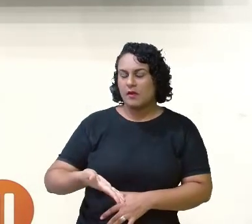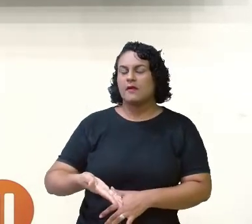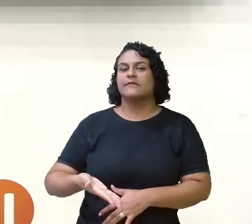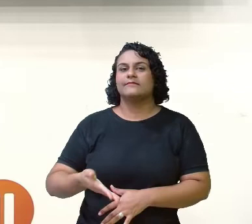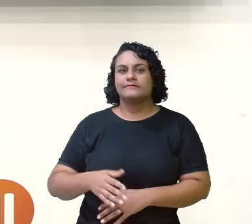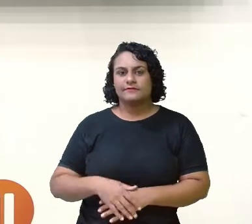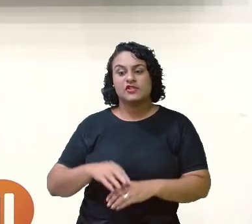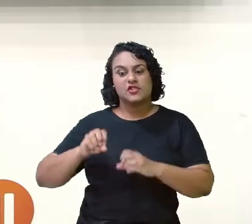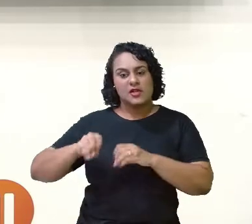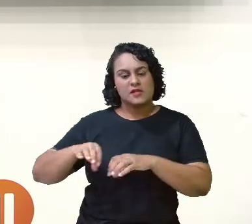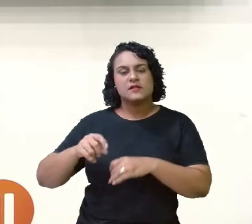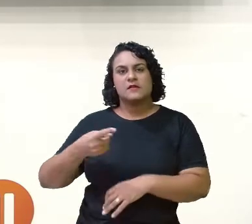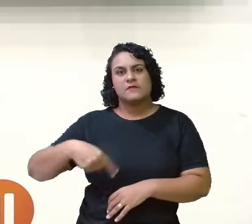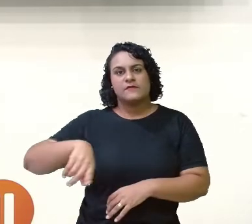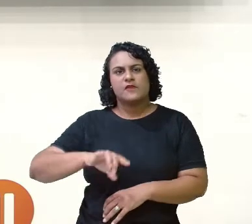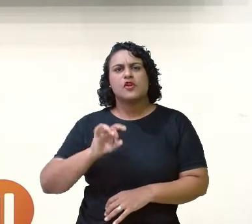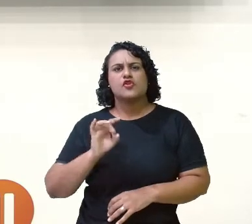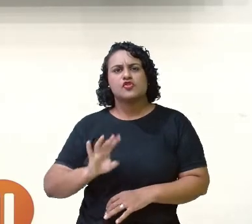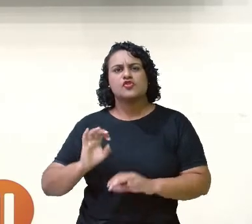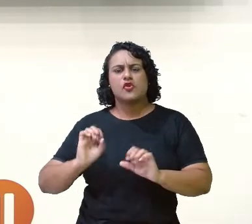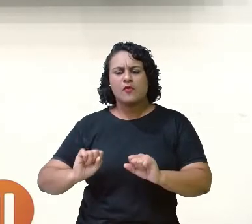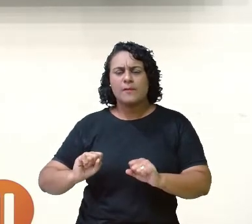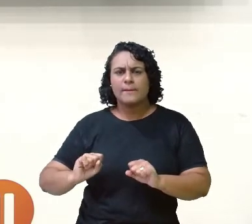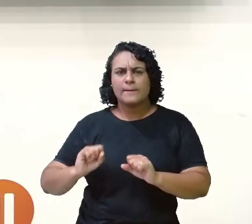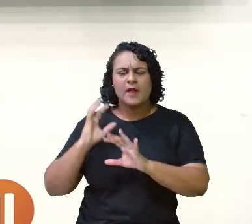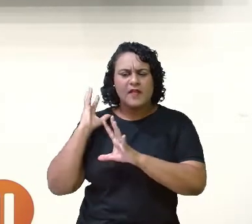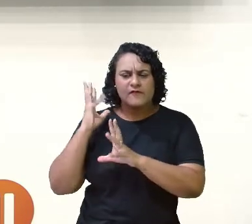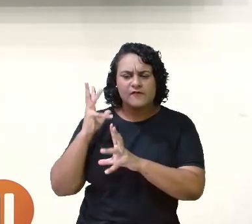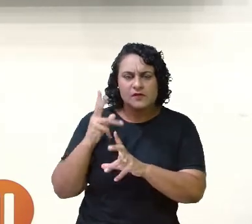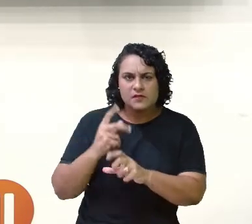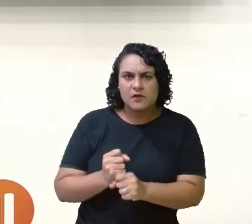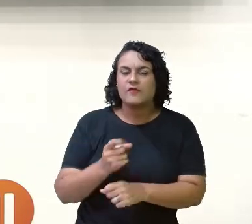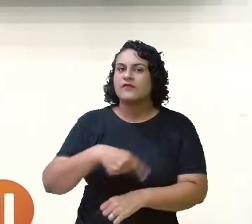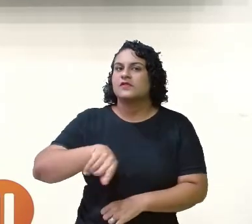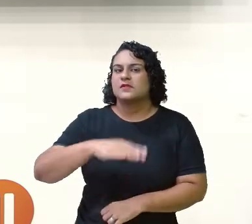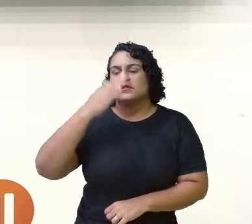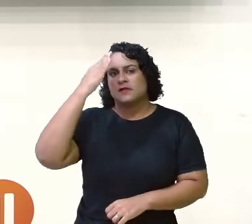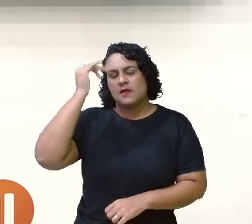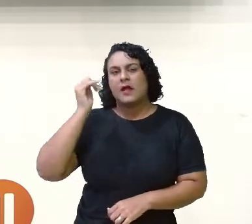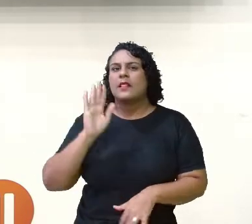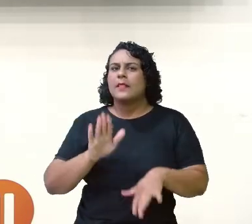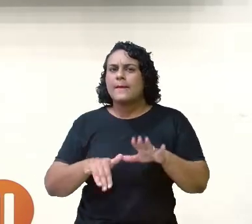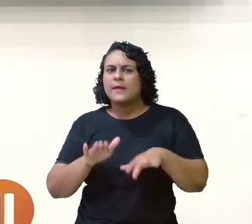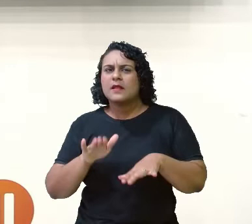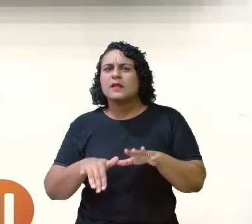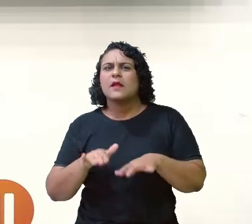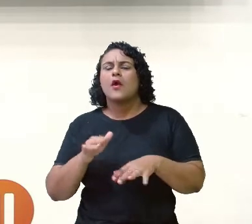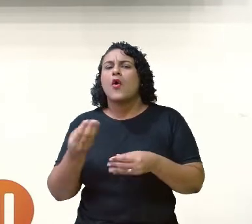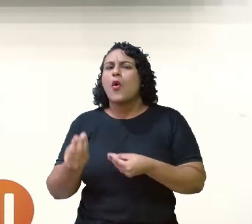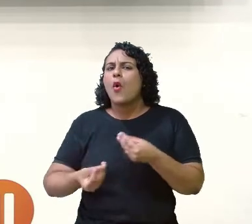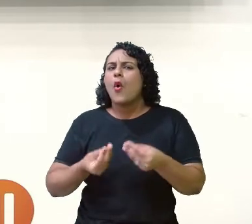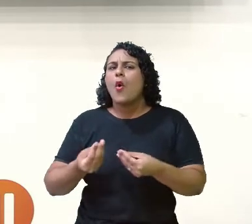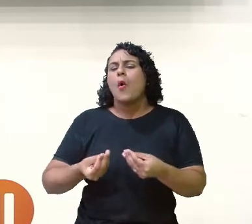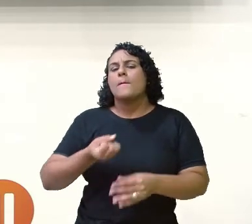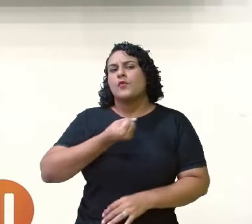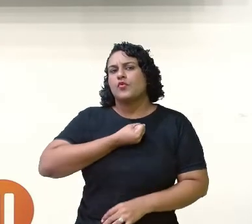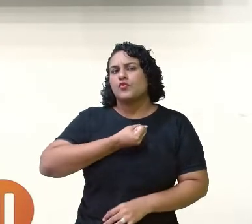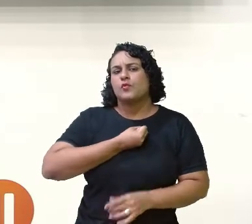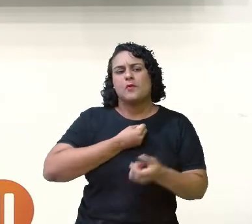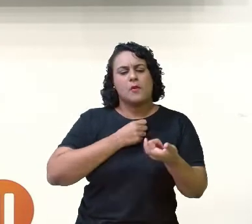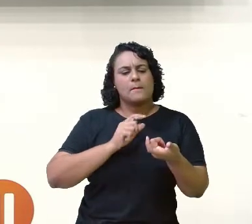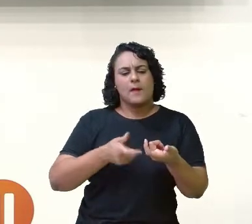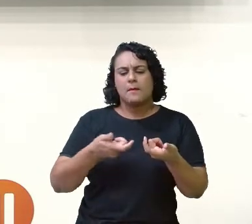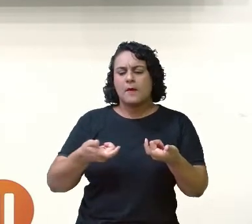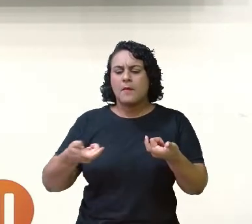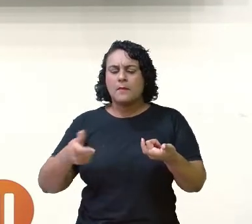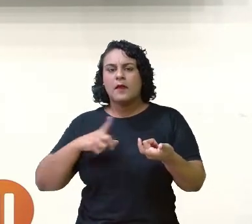para vocês, eu só vou reforçar um pouco mais. E vocês já sabem que dependendo da posição desses algarismos, eu